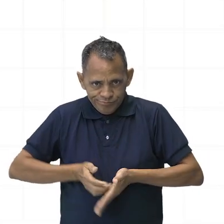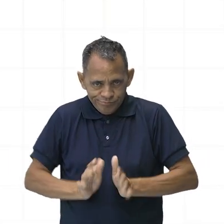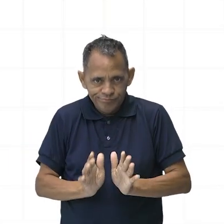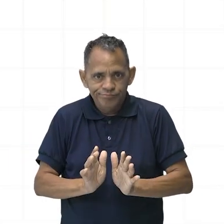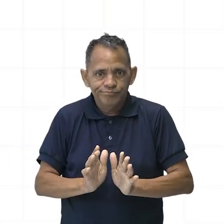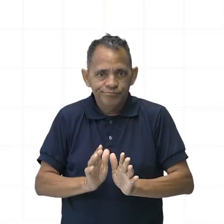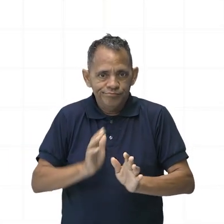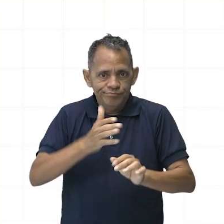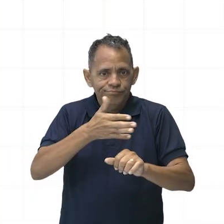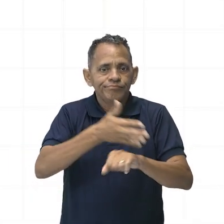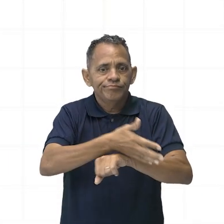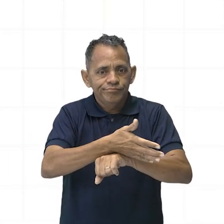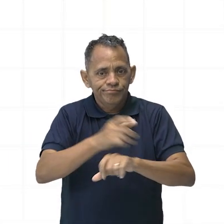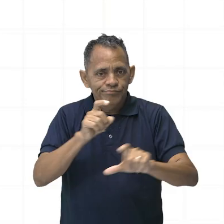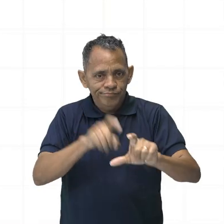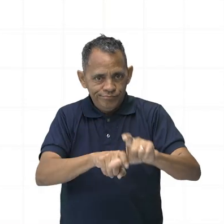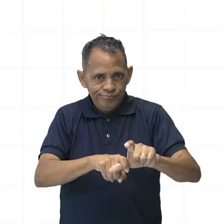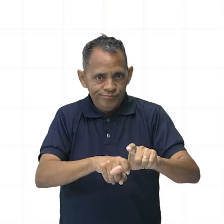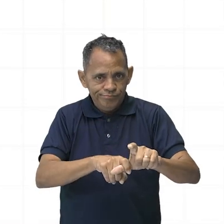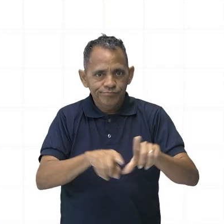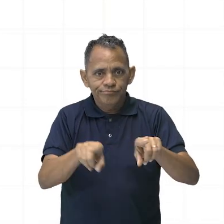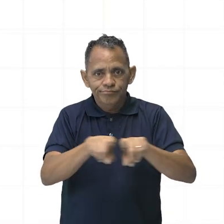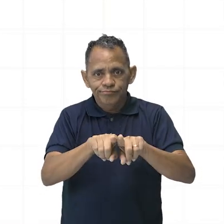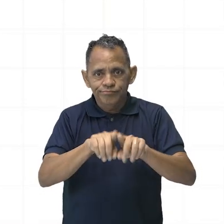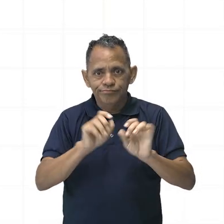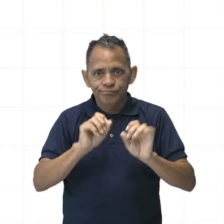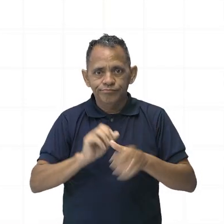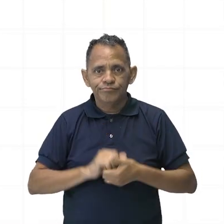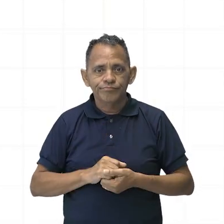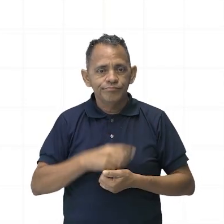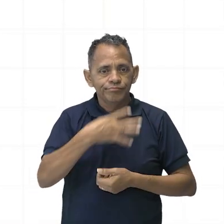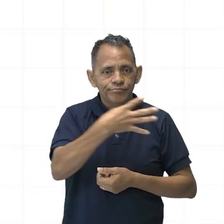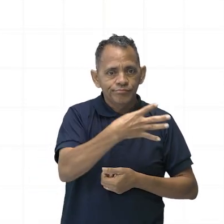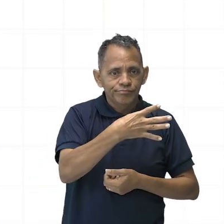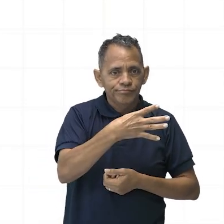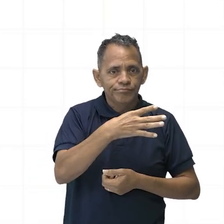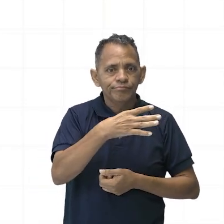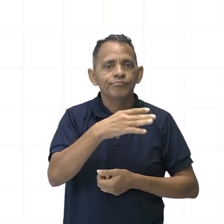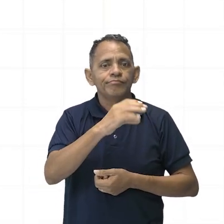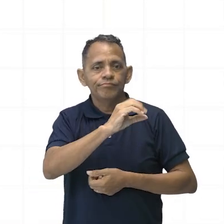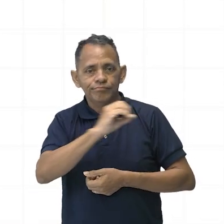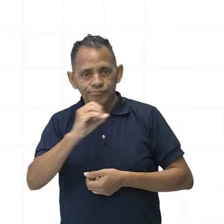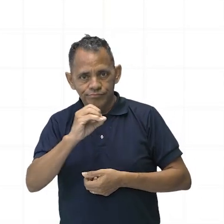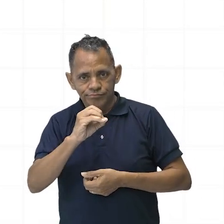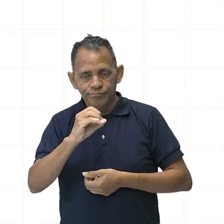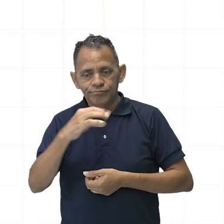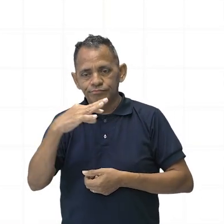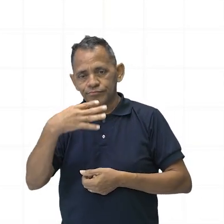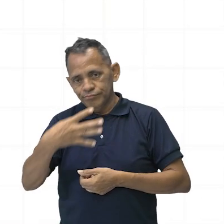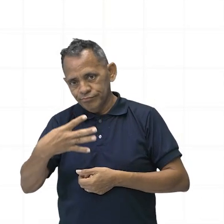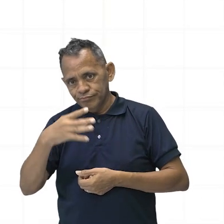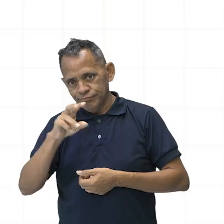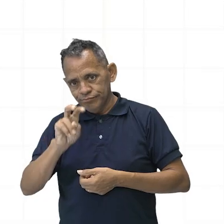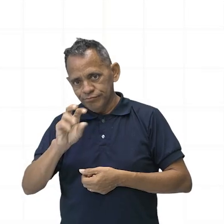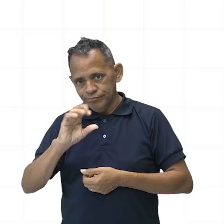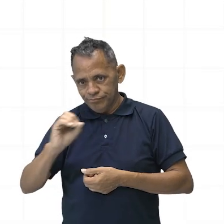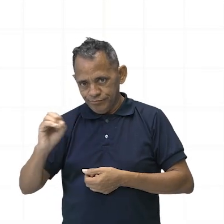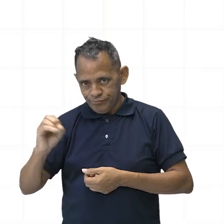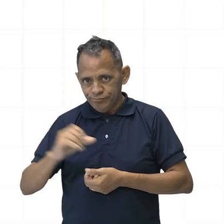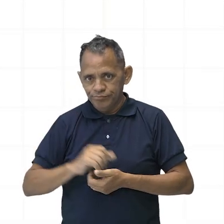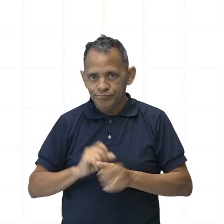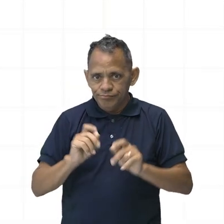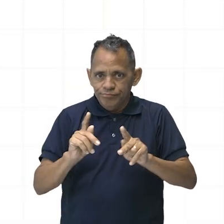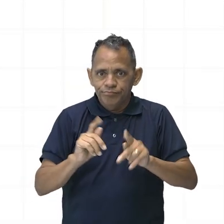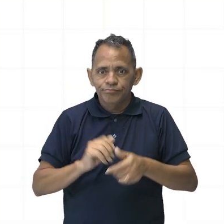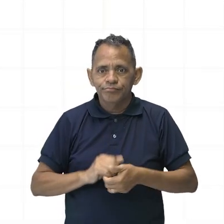grupo de bebês que nasceram pertence ao intervalo entre 4 quilos e 4,5